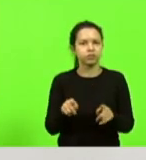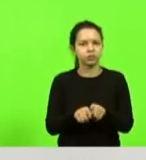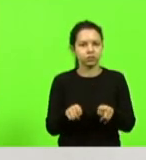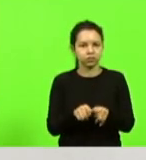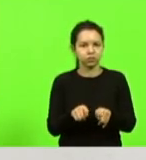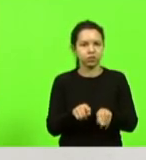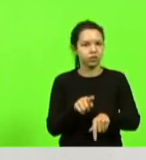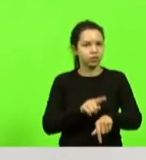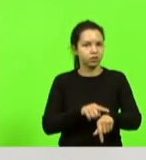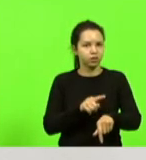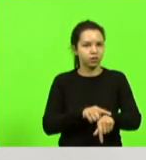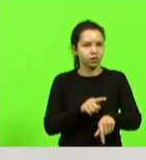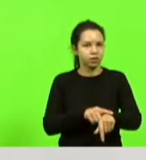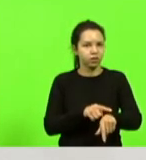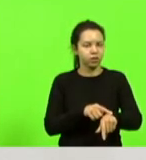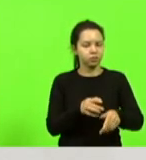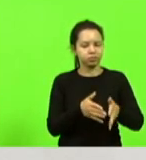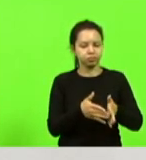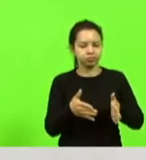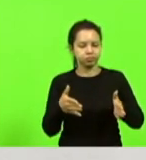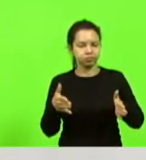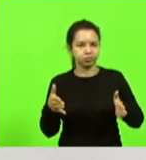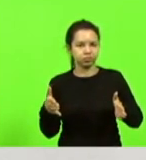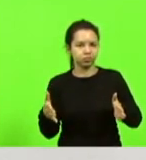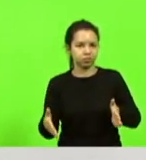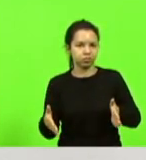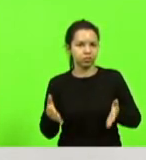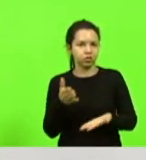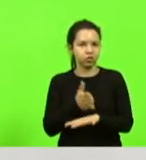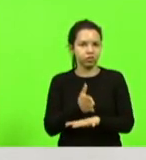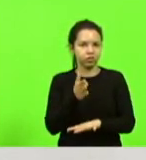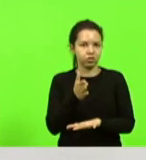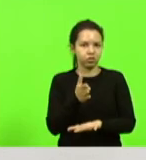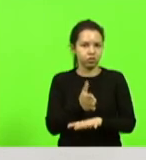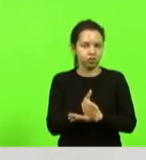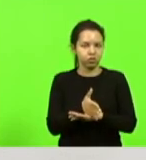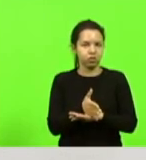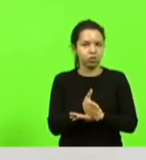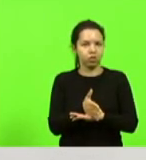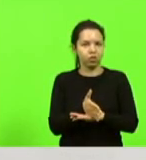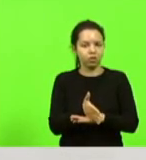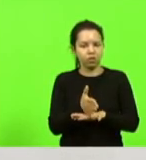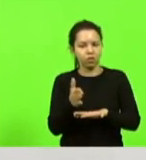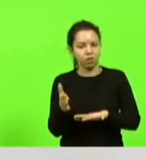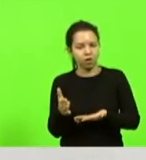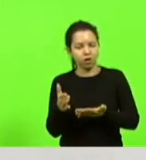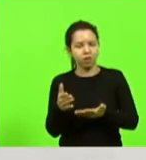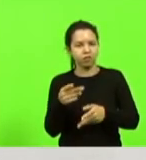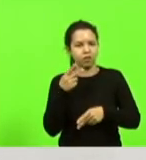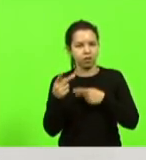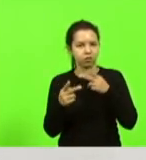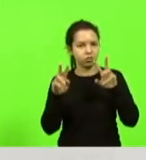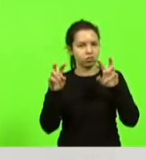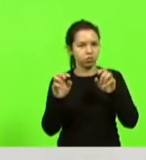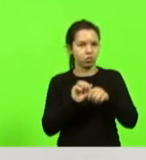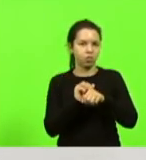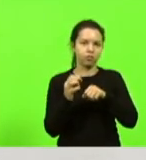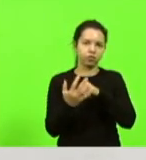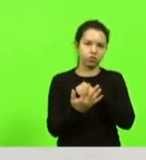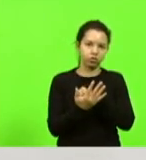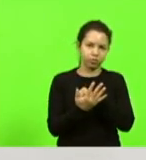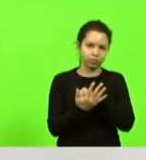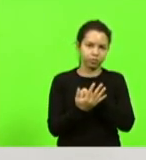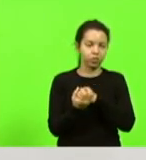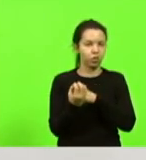ultimamente tem se dividido, ou é falando de Covid, ou tentando,